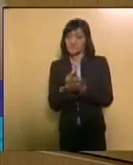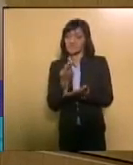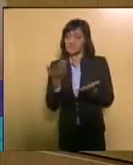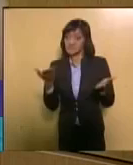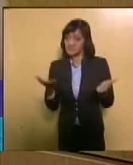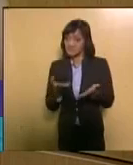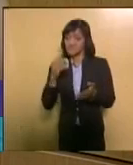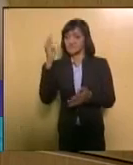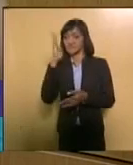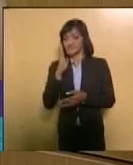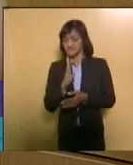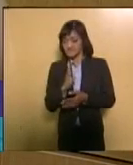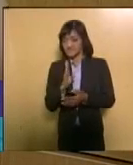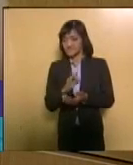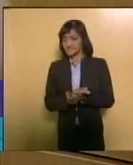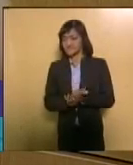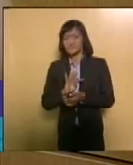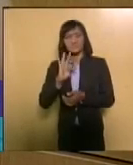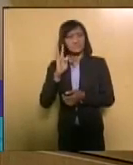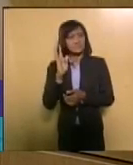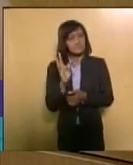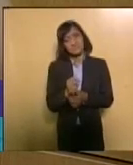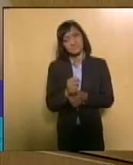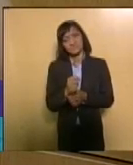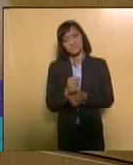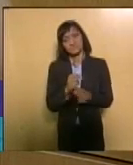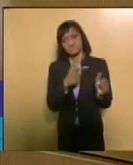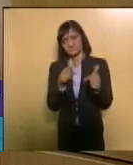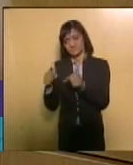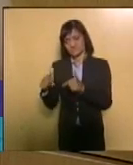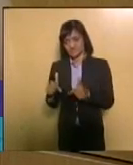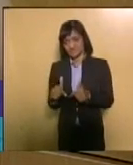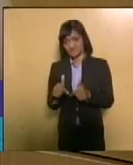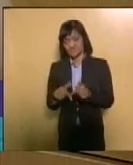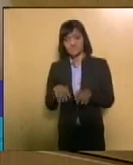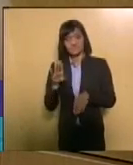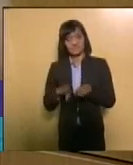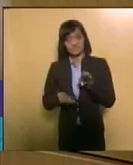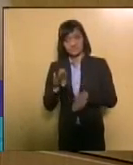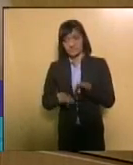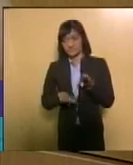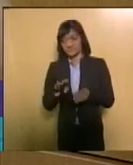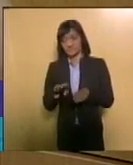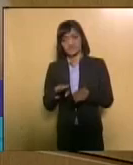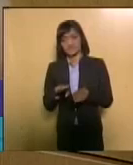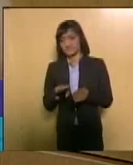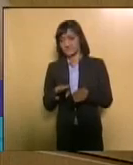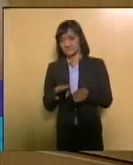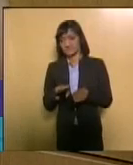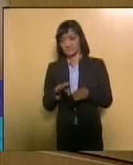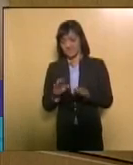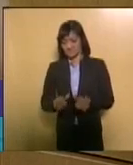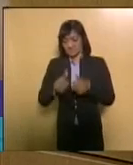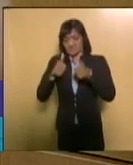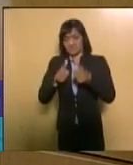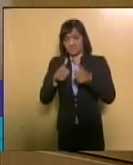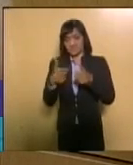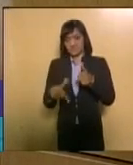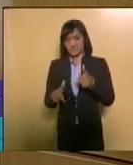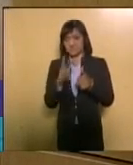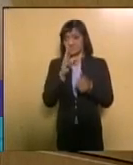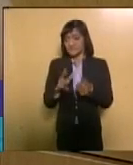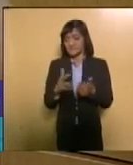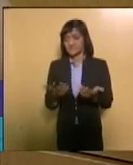no Brasil todo em todas as áreas e muitas vezes sem encontrar nenhum Resultado positivo